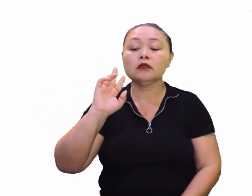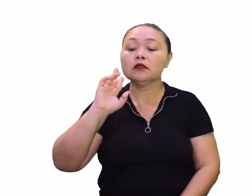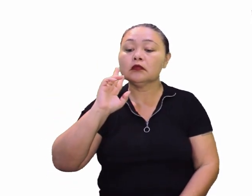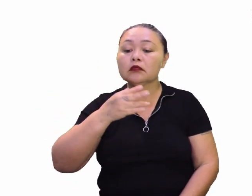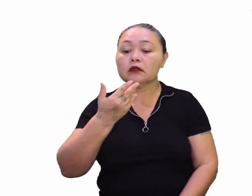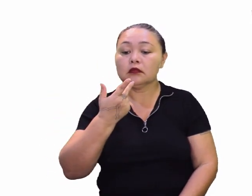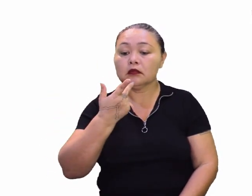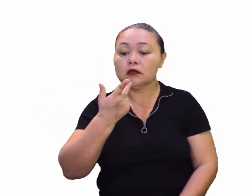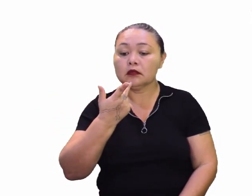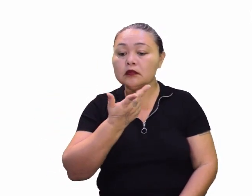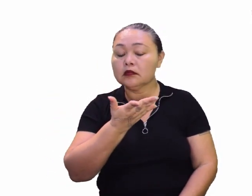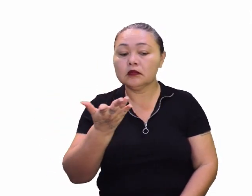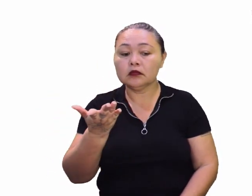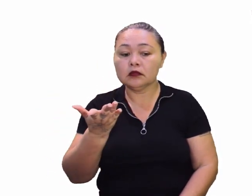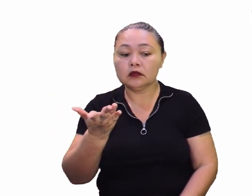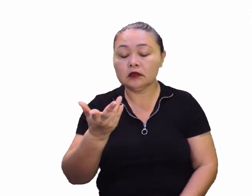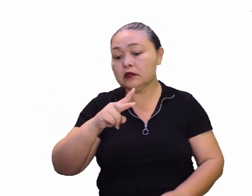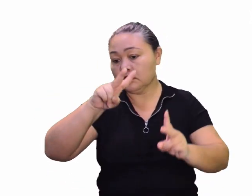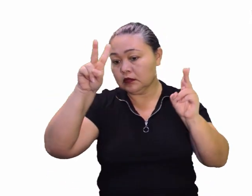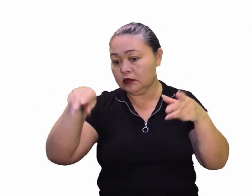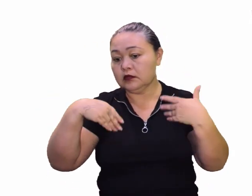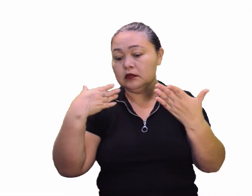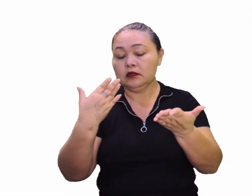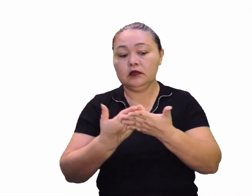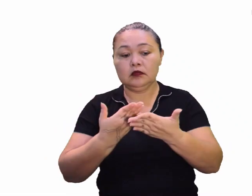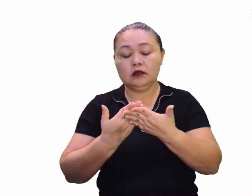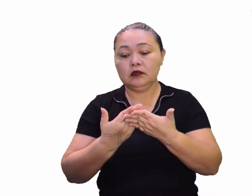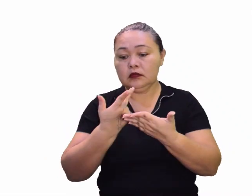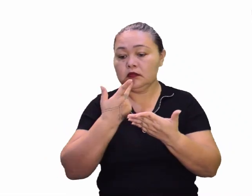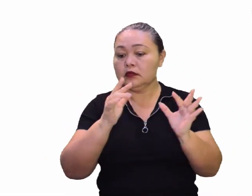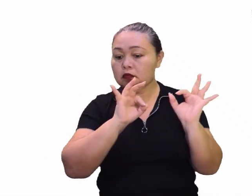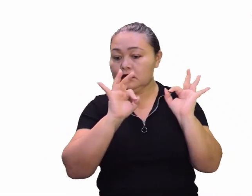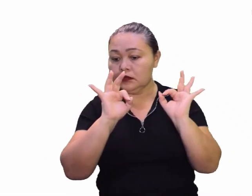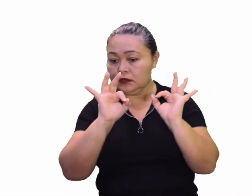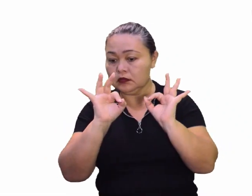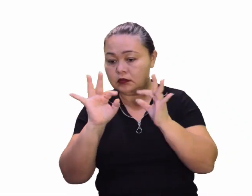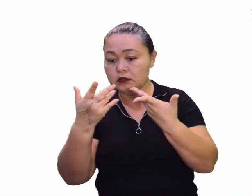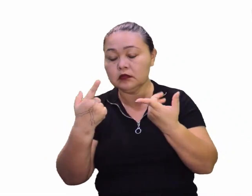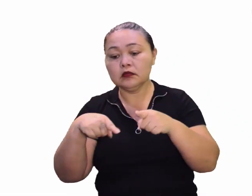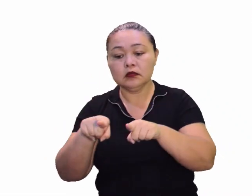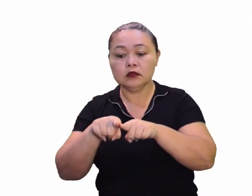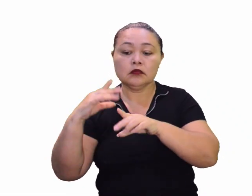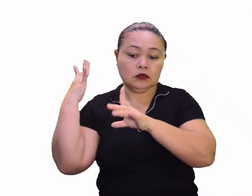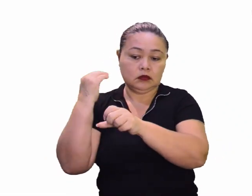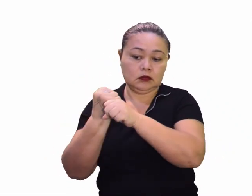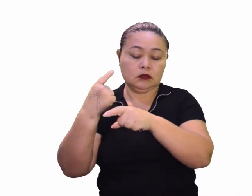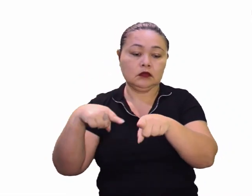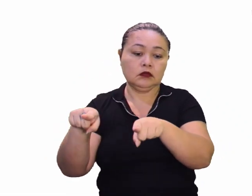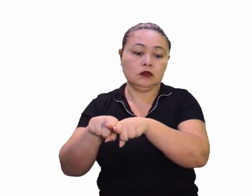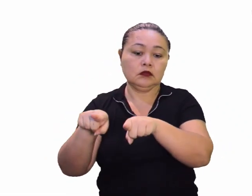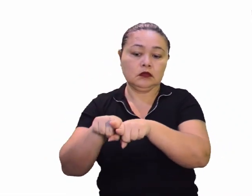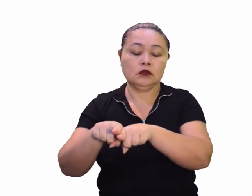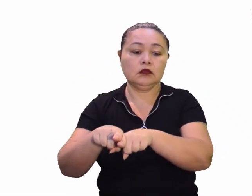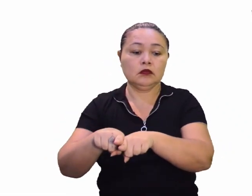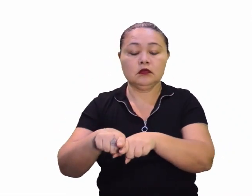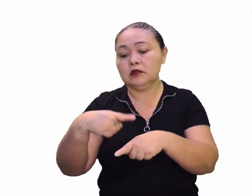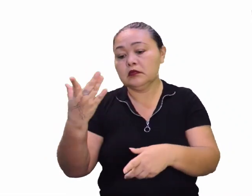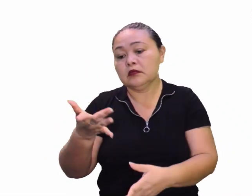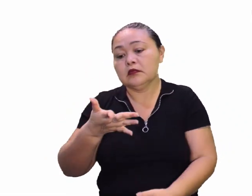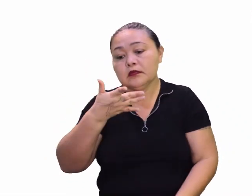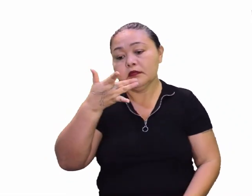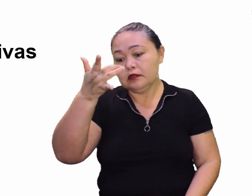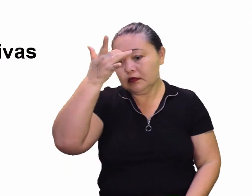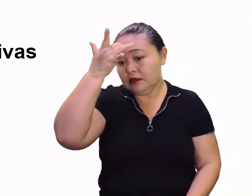acertaram o que nós estamos falando e foi tema da nossa aula. E falamos durante a aula e na revisão também, né? Sobre essa informação. Mamão com